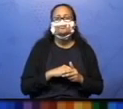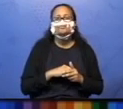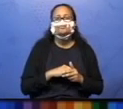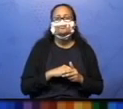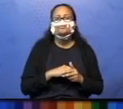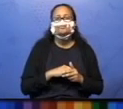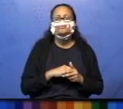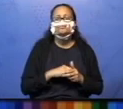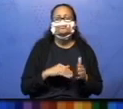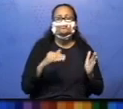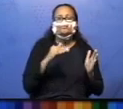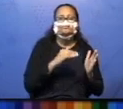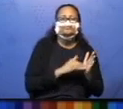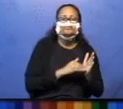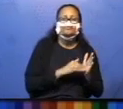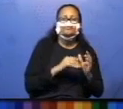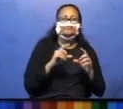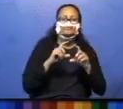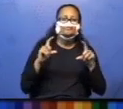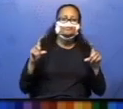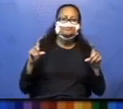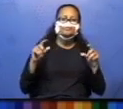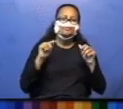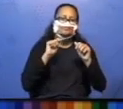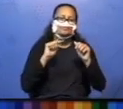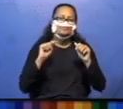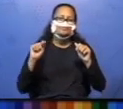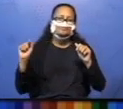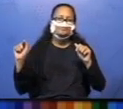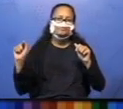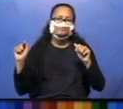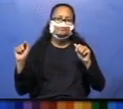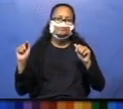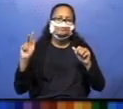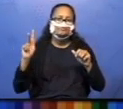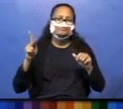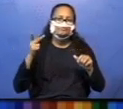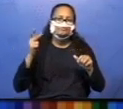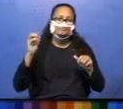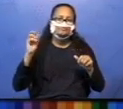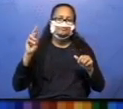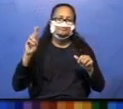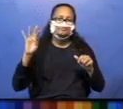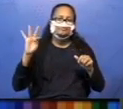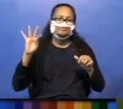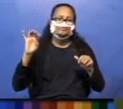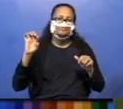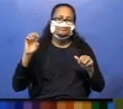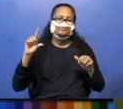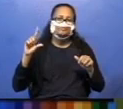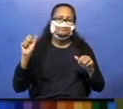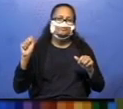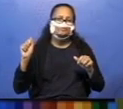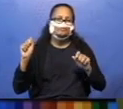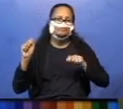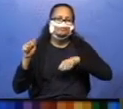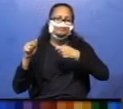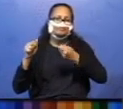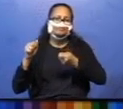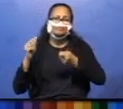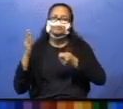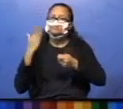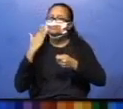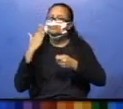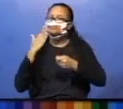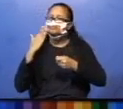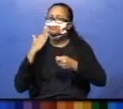no último parágrafo, sublinha para mim, hortelã ou de manjericão,